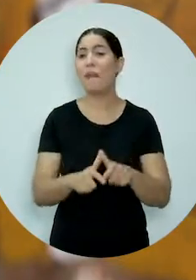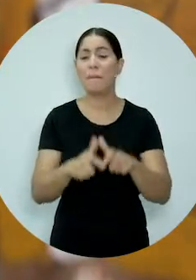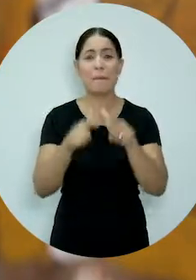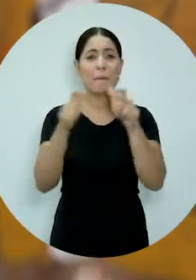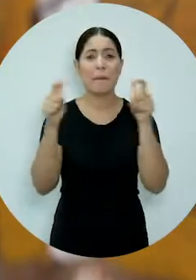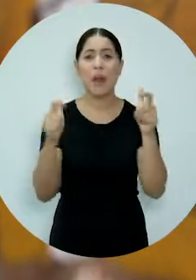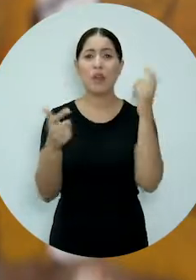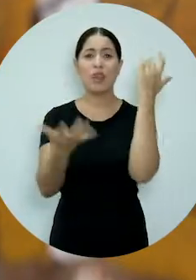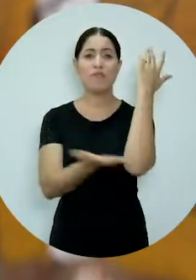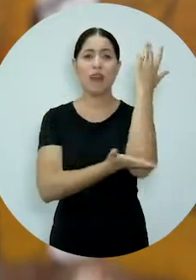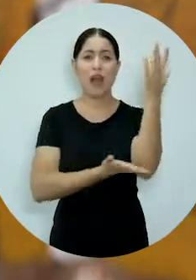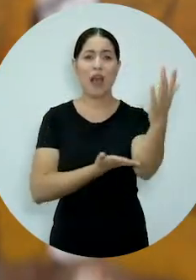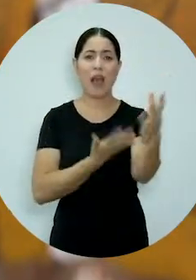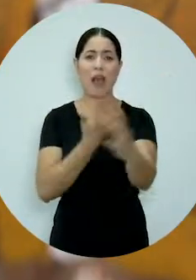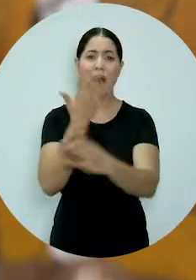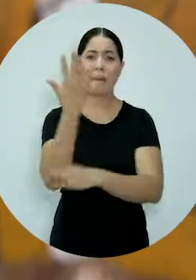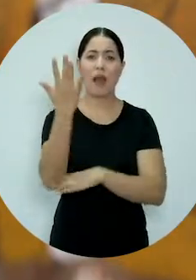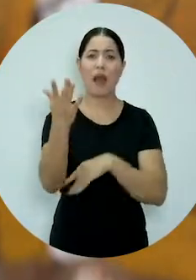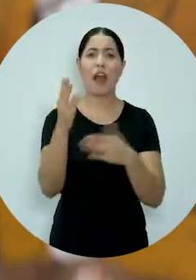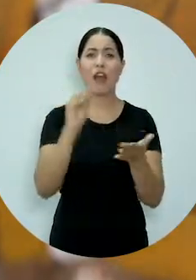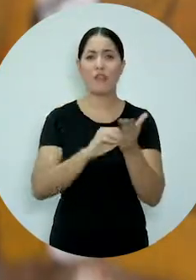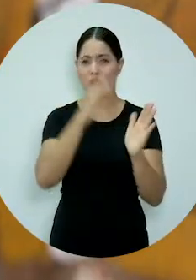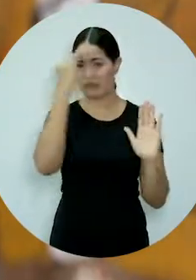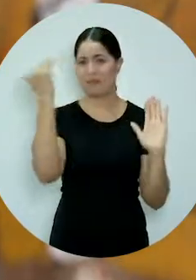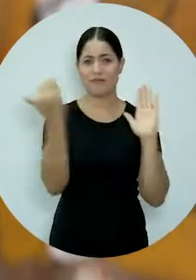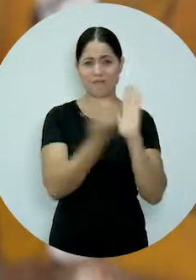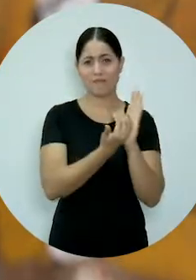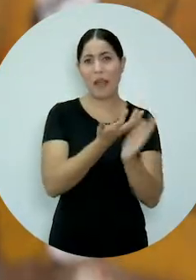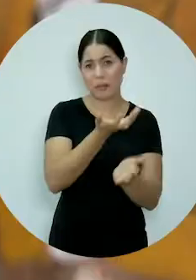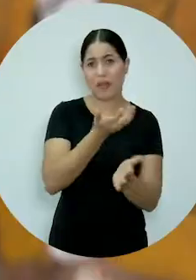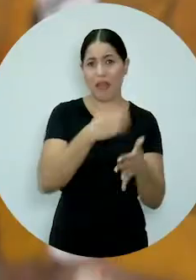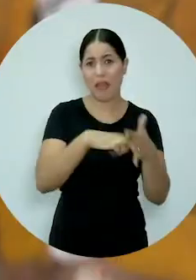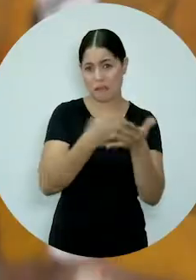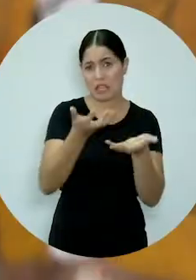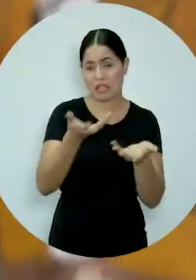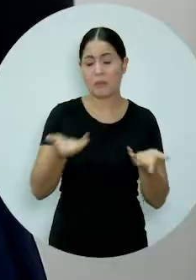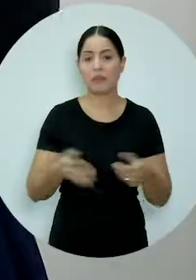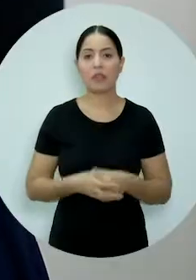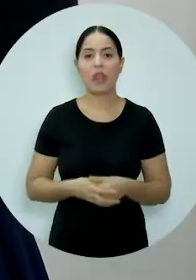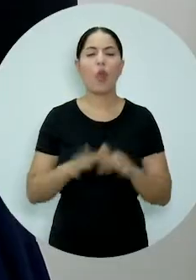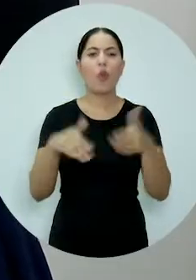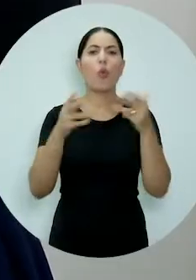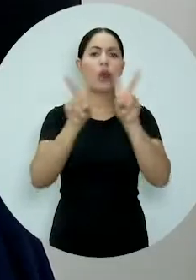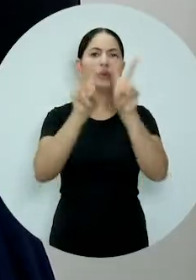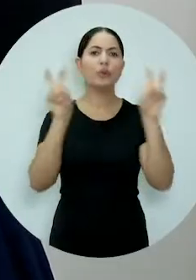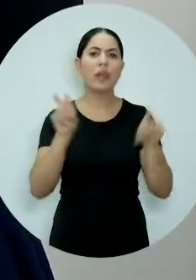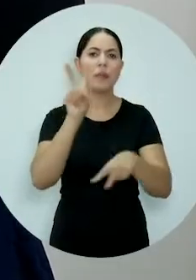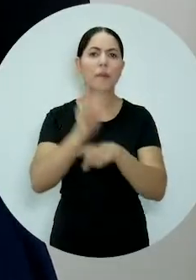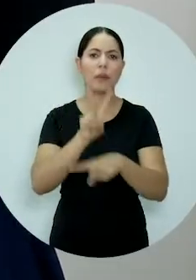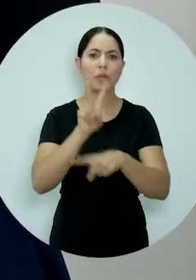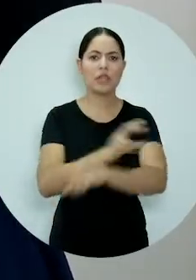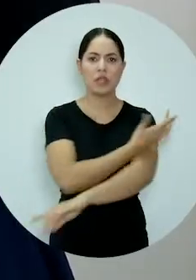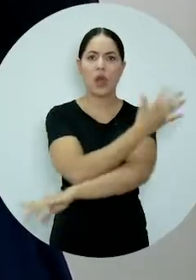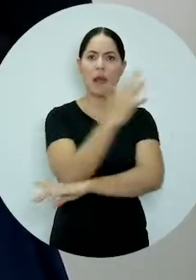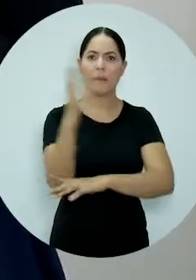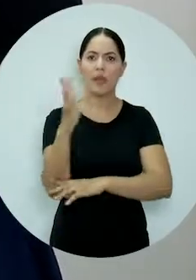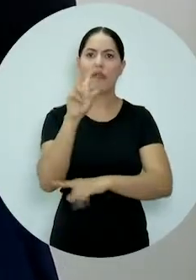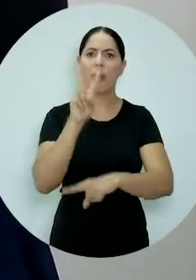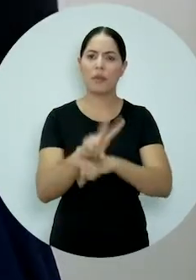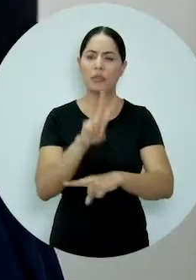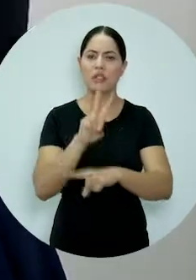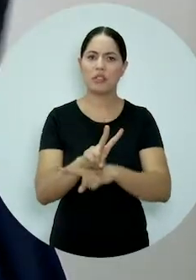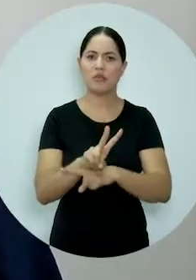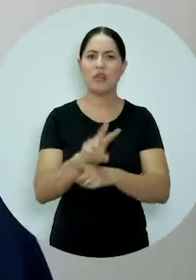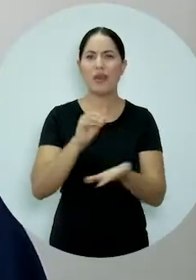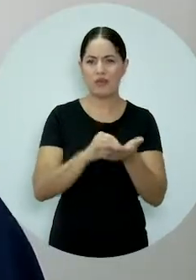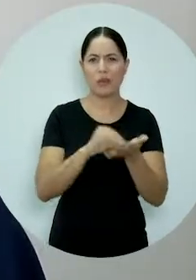a maior parte desse desmatamento irregular ele é feito intencionalmente mesmo, infelizmente. E quando a gente fala de preservação ambiental de uma forma